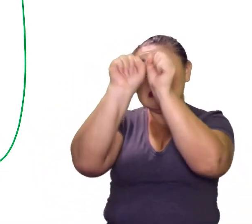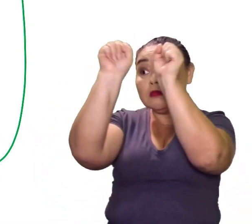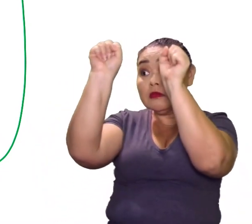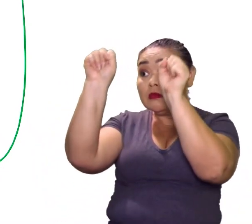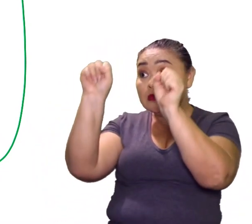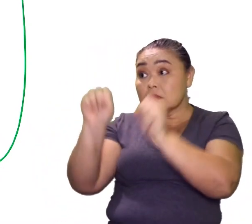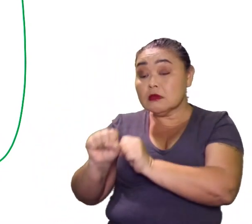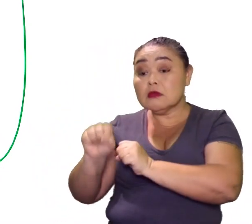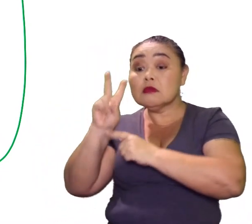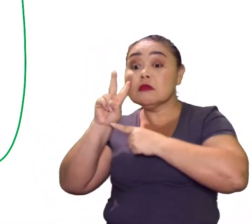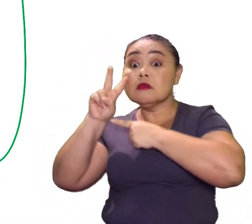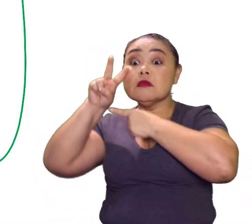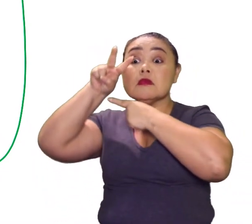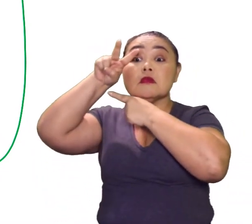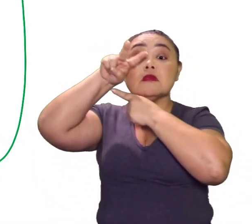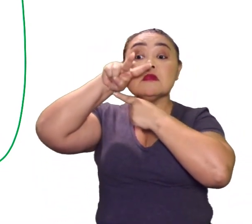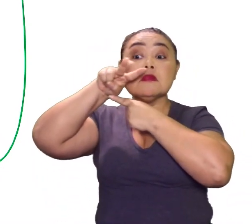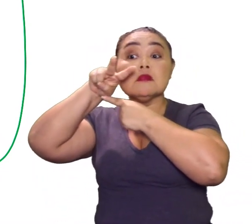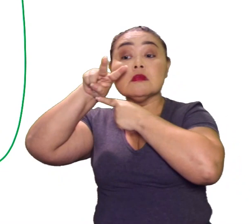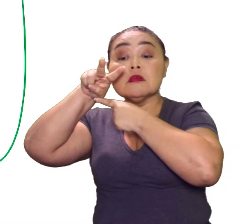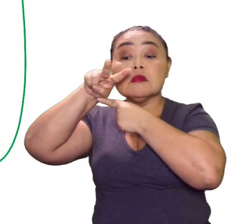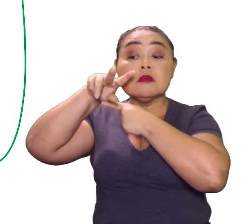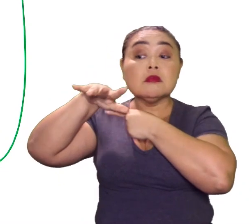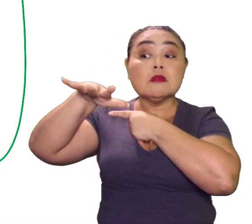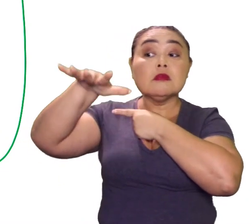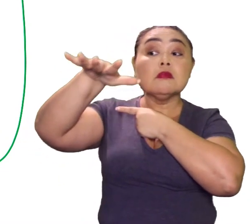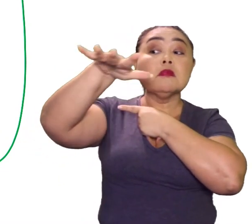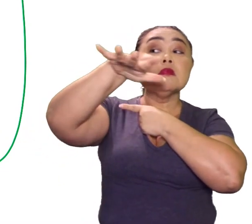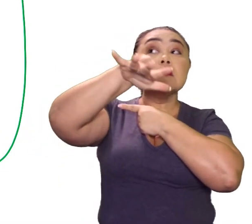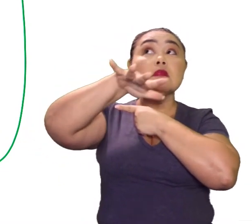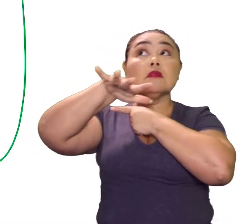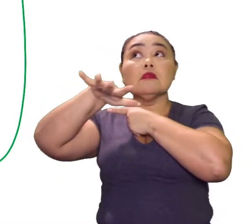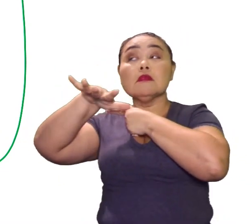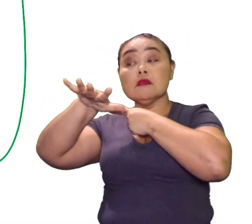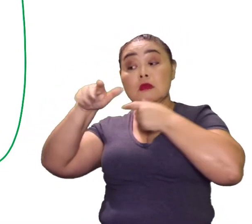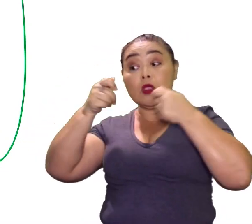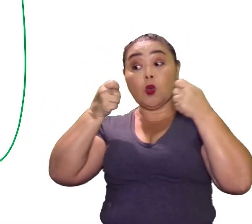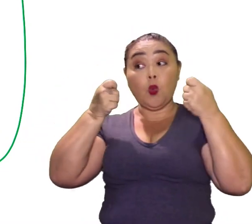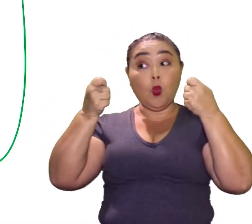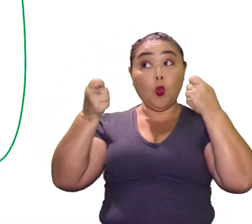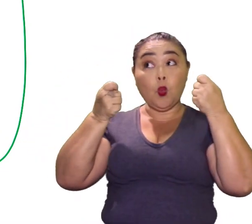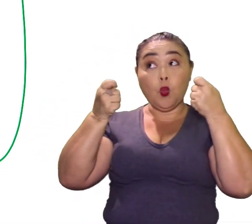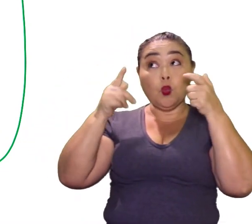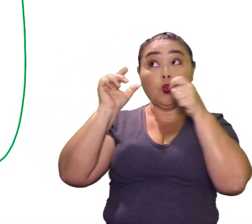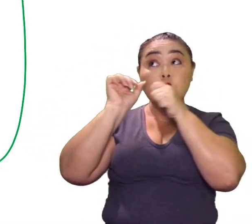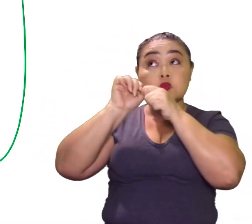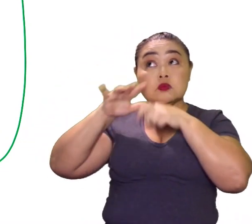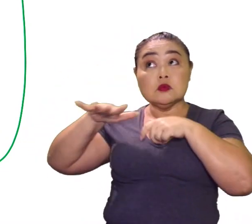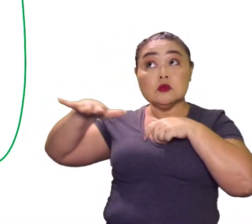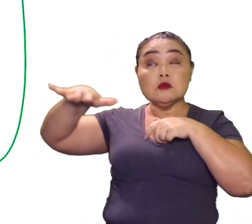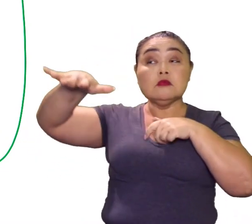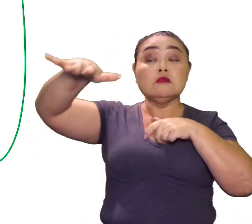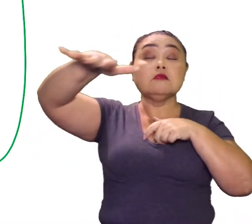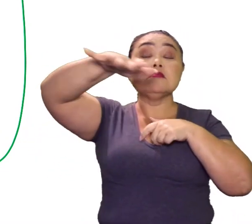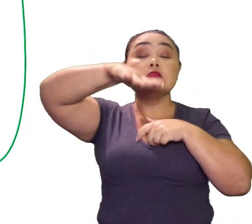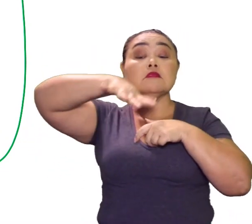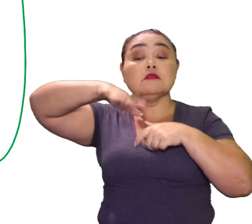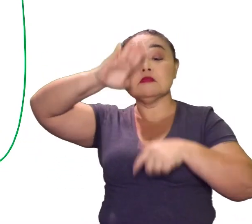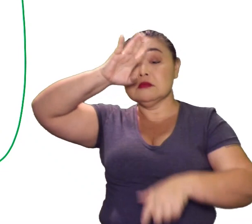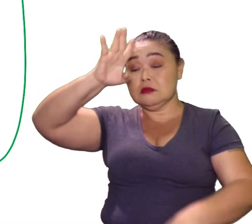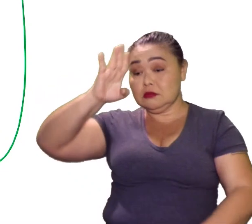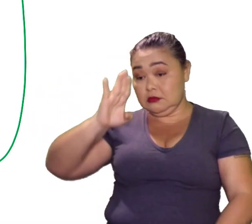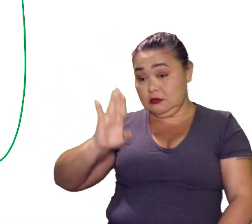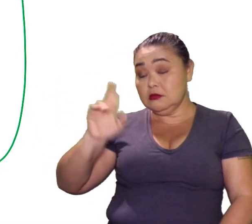que controla o espaço aéreo brasileiro, a partir dessa política